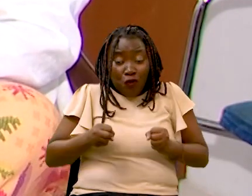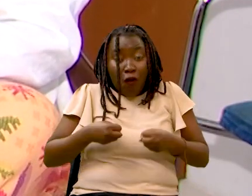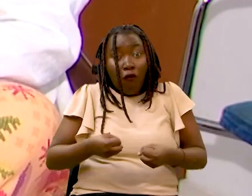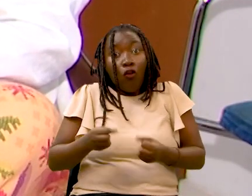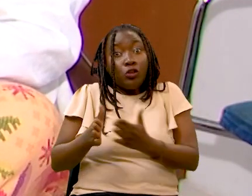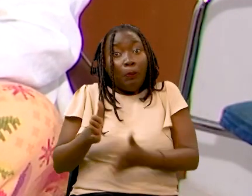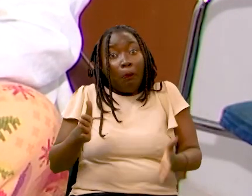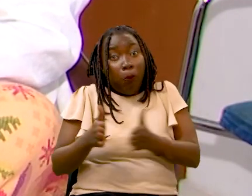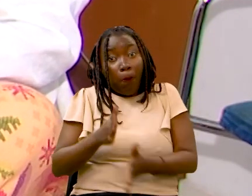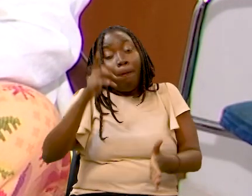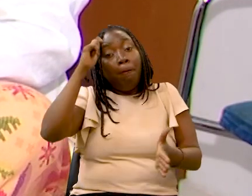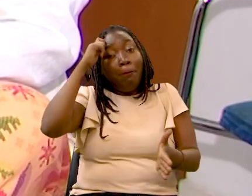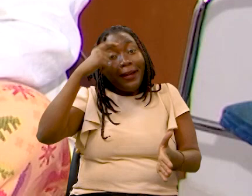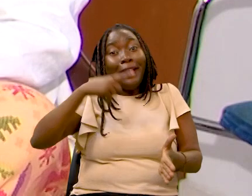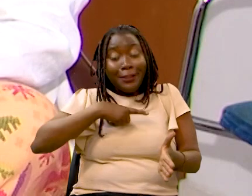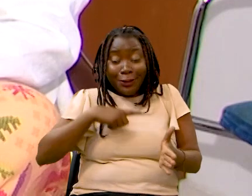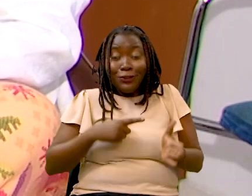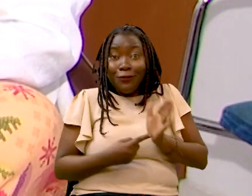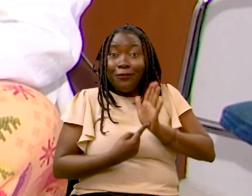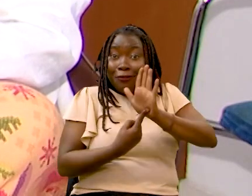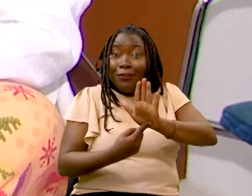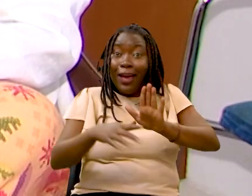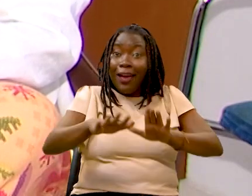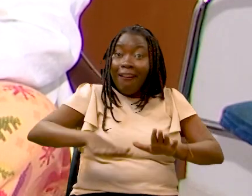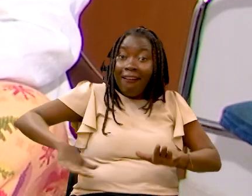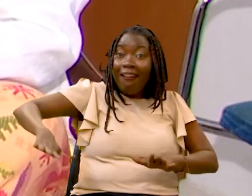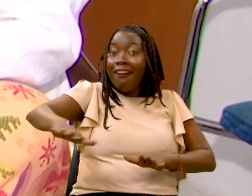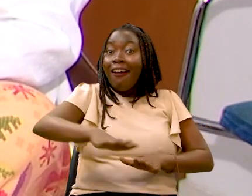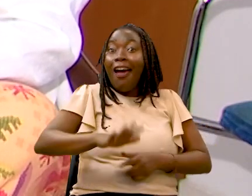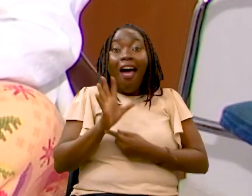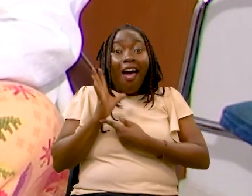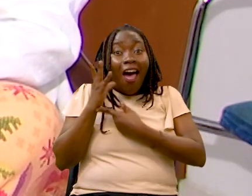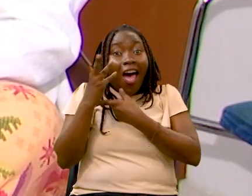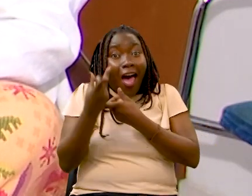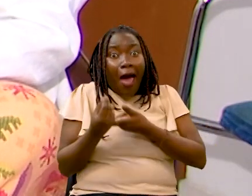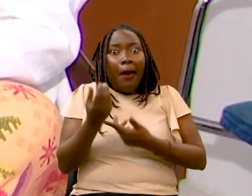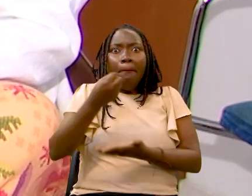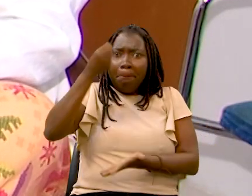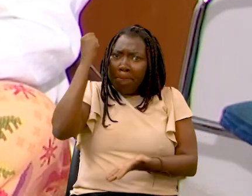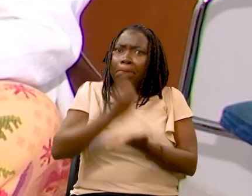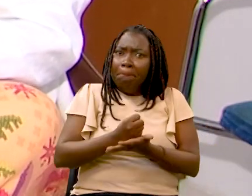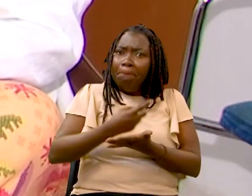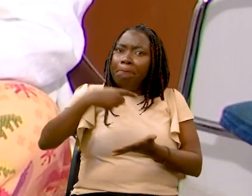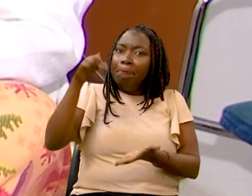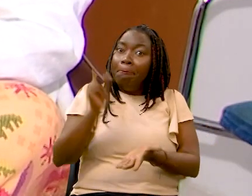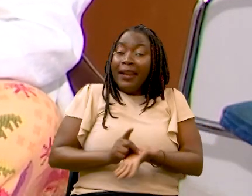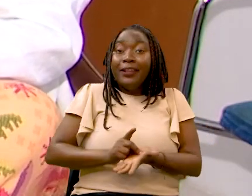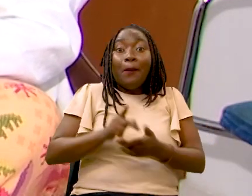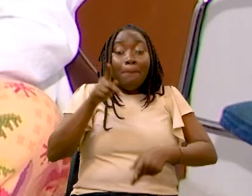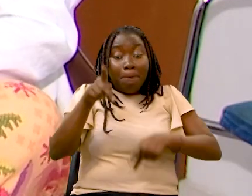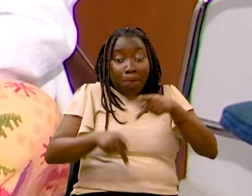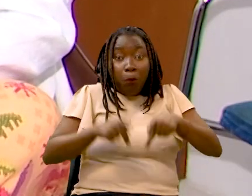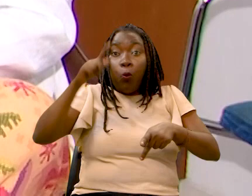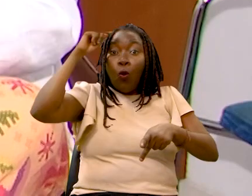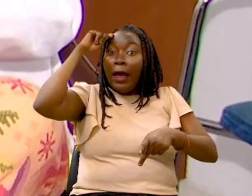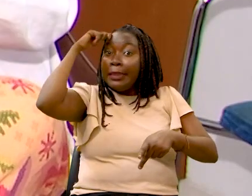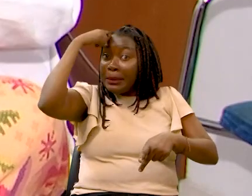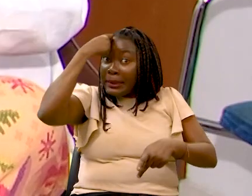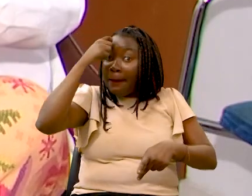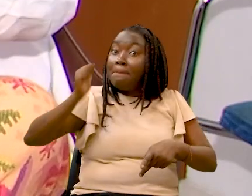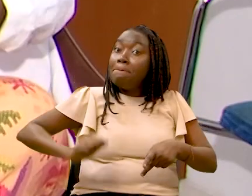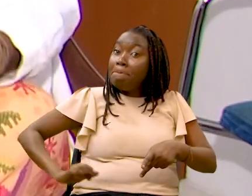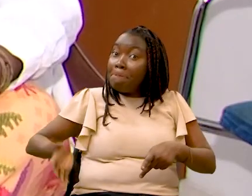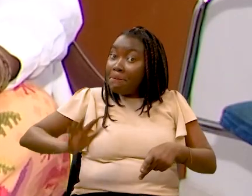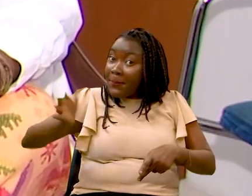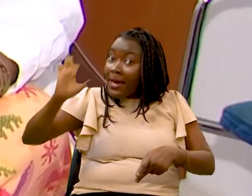existiam ali nenhum tipo de esforço para que as produções pretas estivessem naquele espaço, para que os artistas pretos fossem legitimados, para